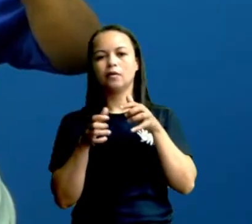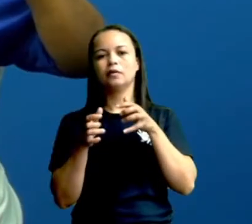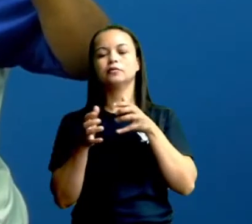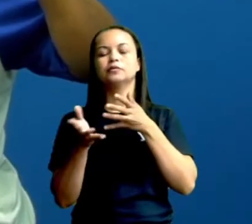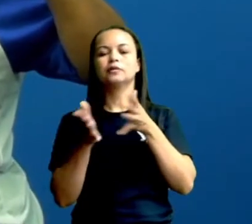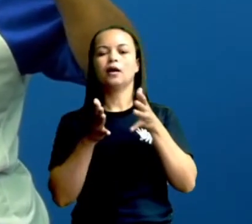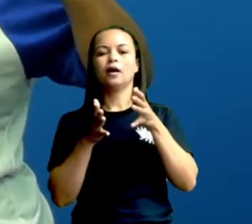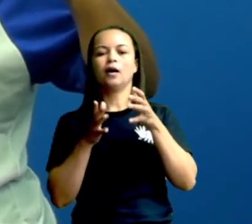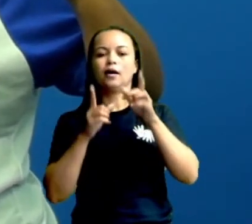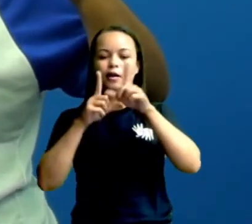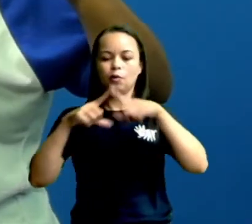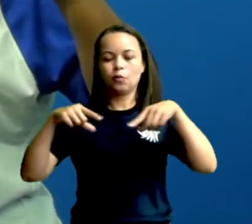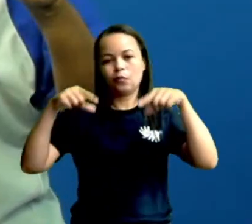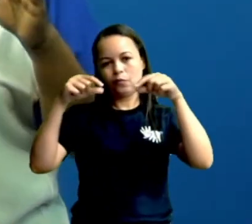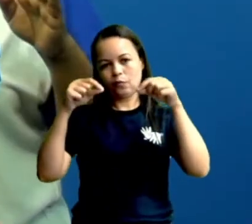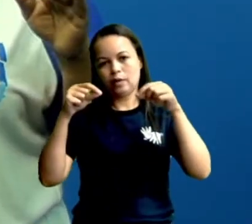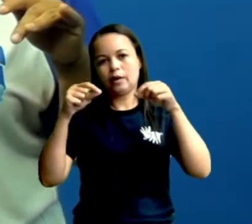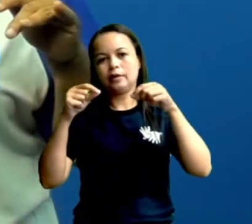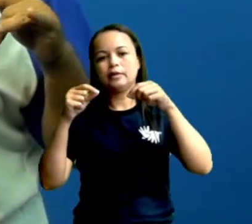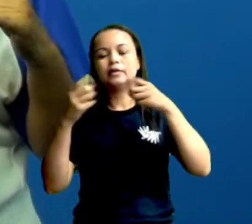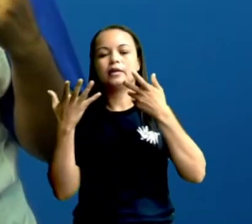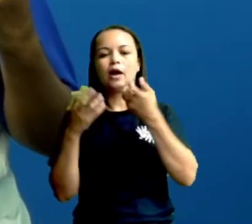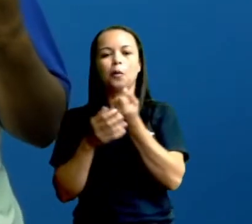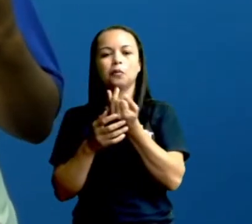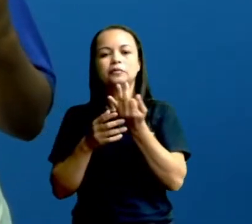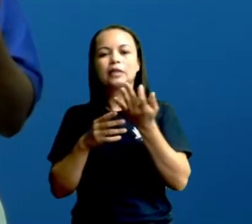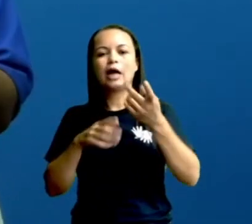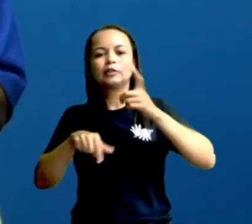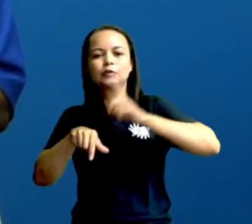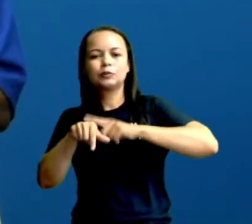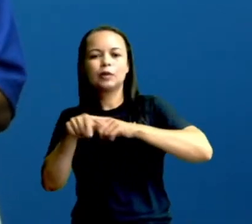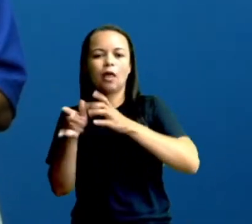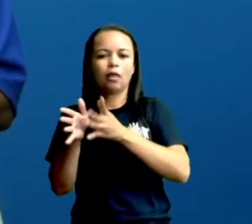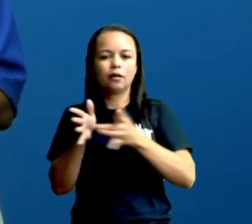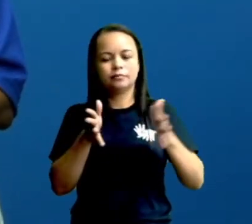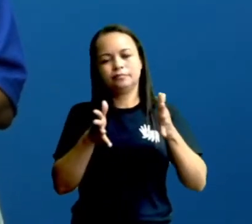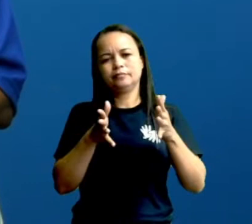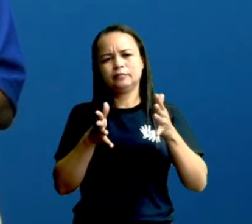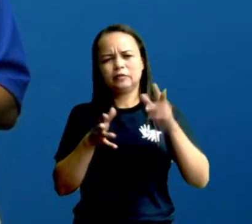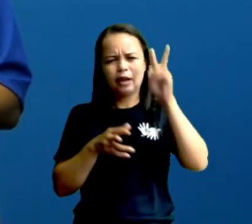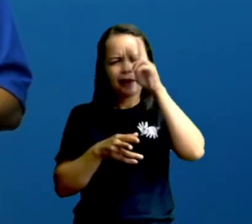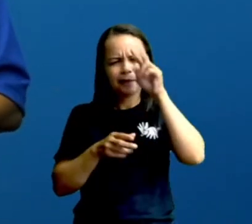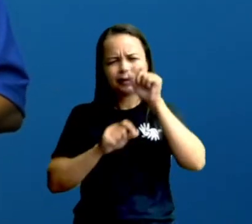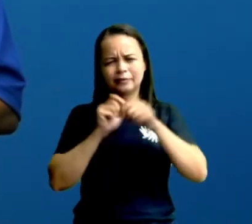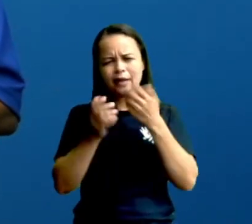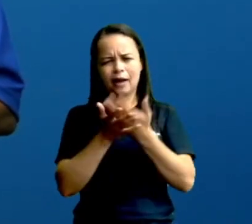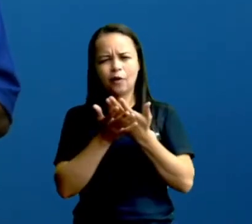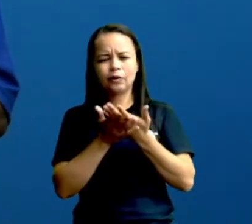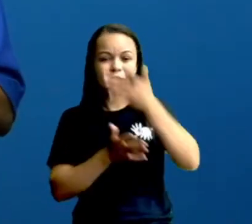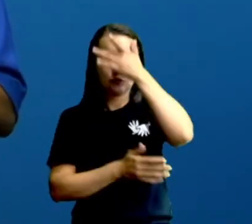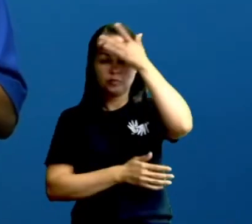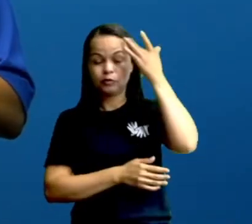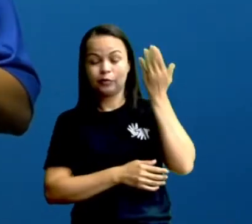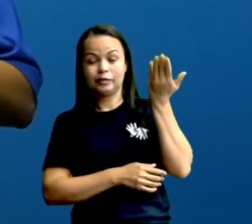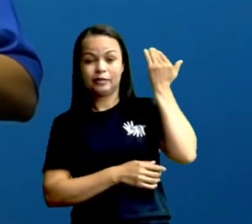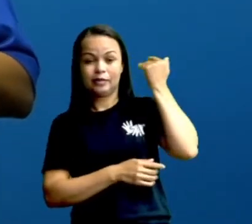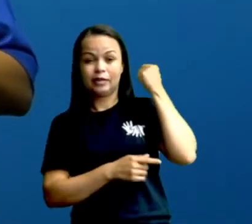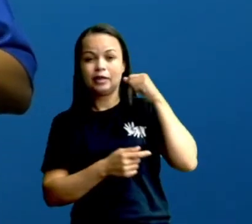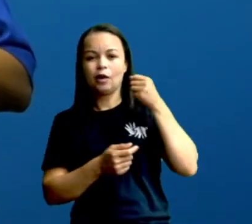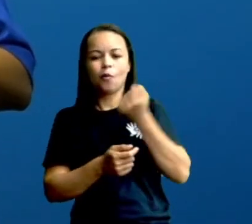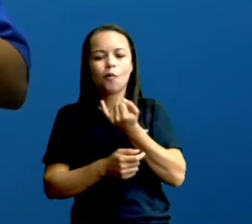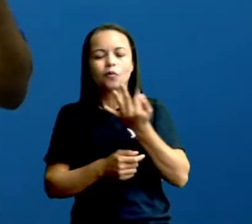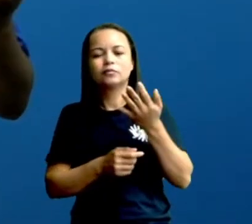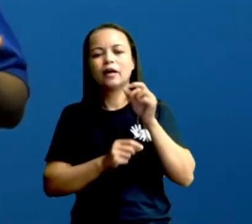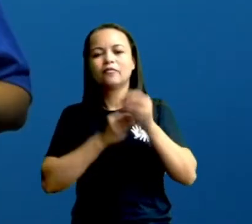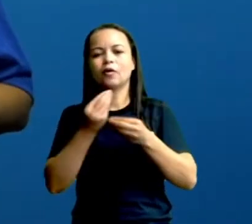lembra dessa aula? Vocês lembram que é justamente os povos antigos, eles se baseavam, né, isso para a contagem do tempo, inclusive a